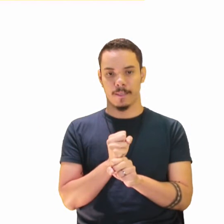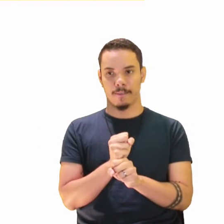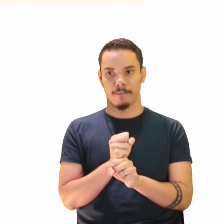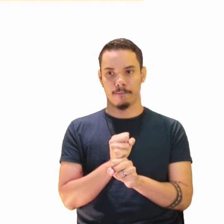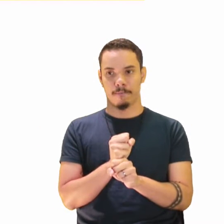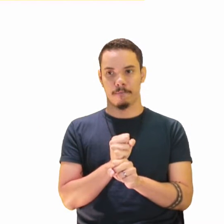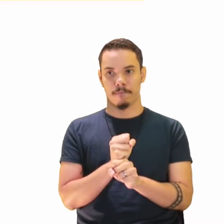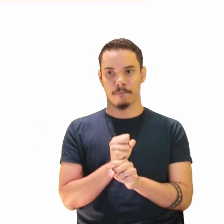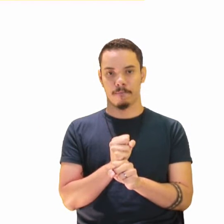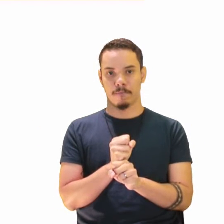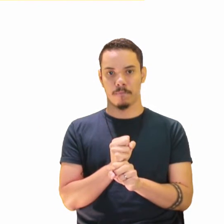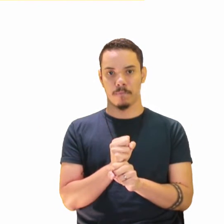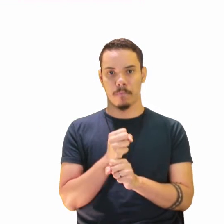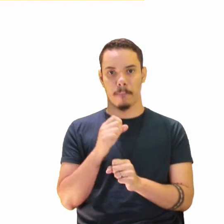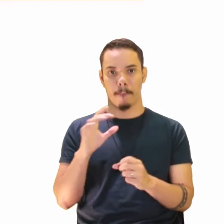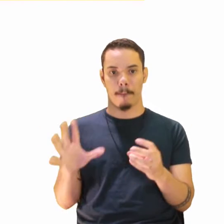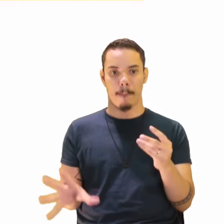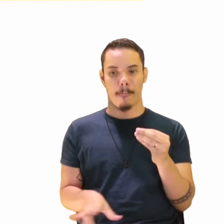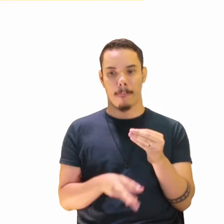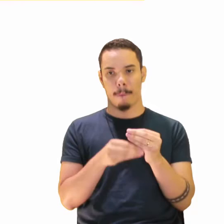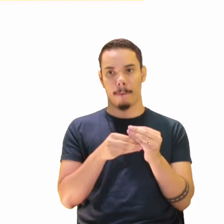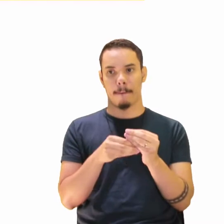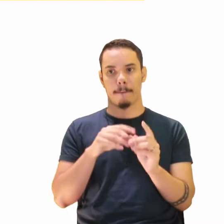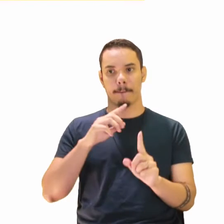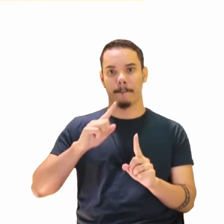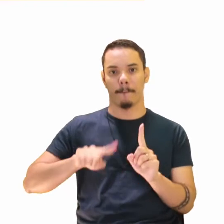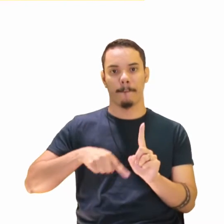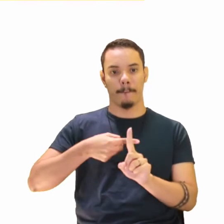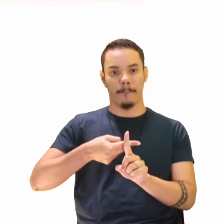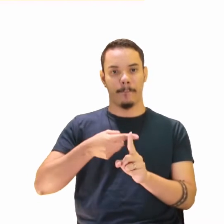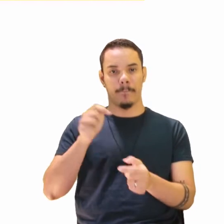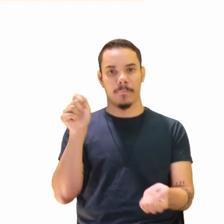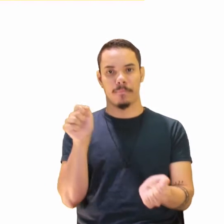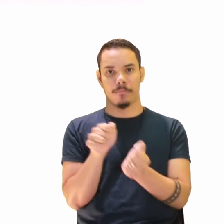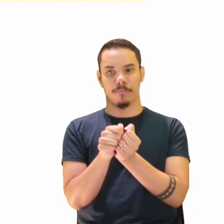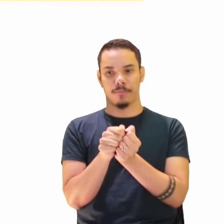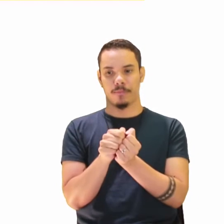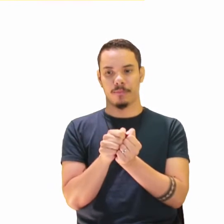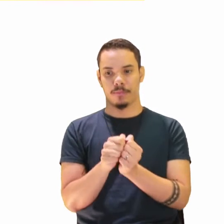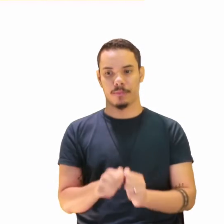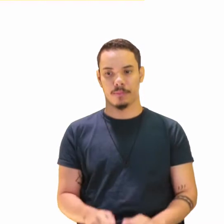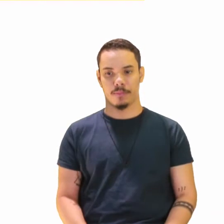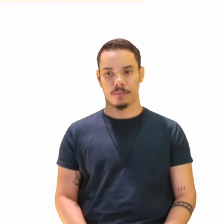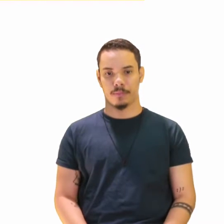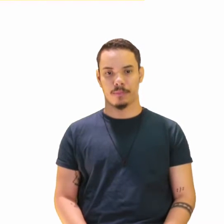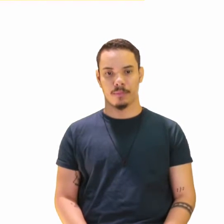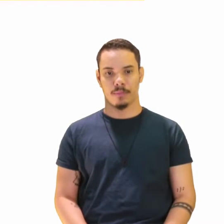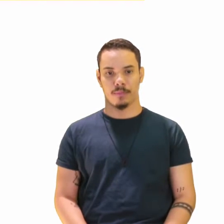de adicionar, somar, de juntar, ok?